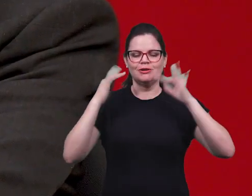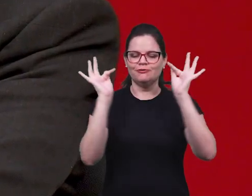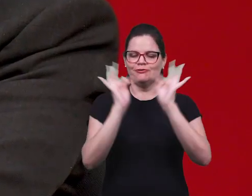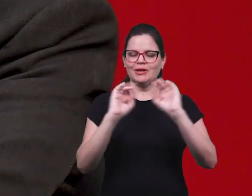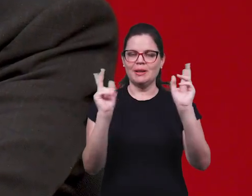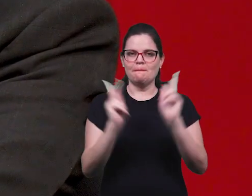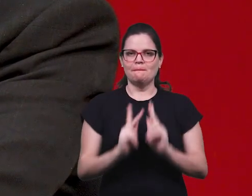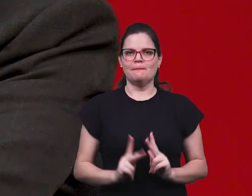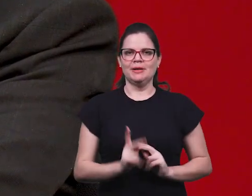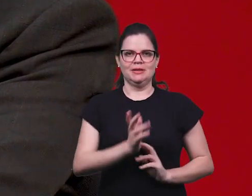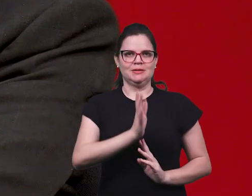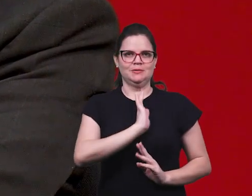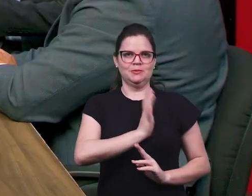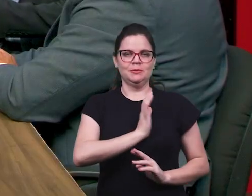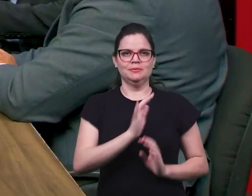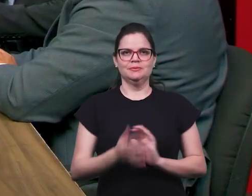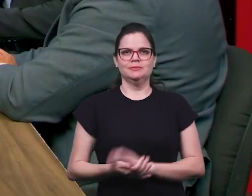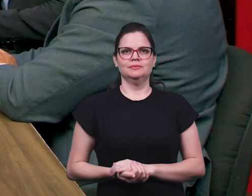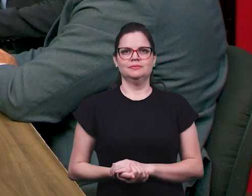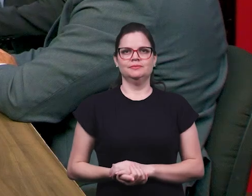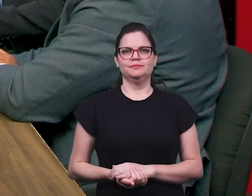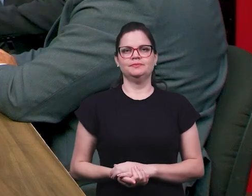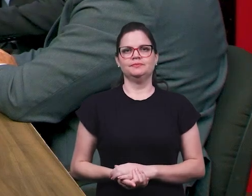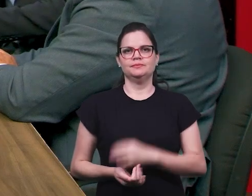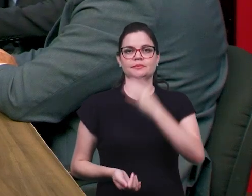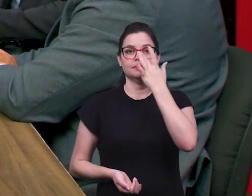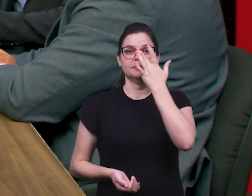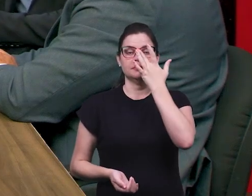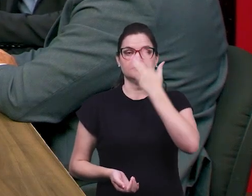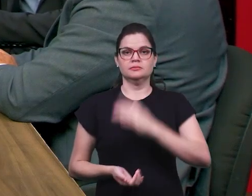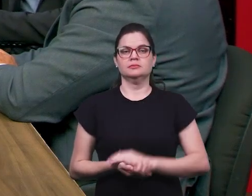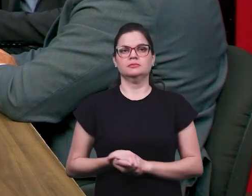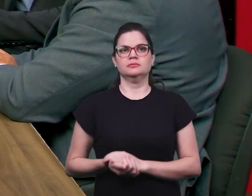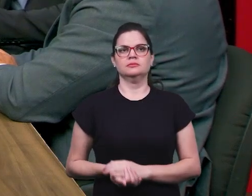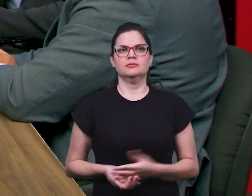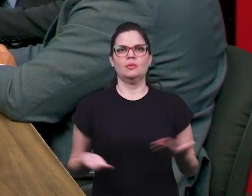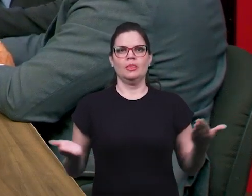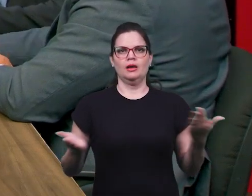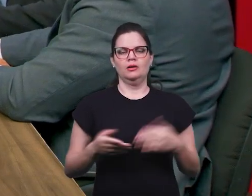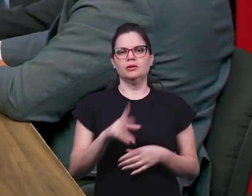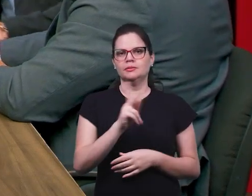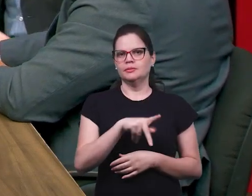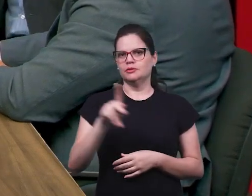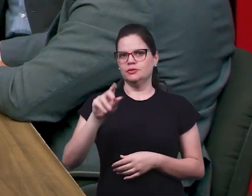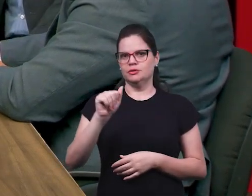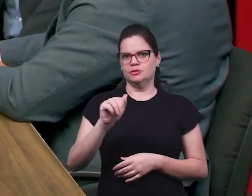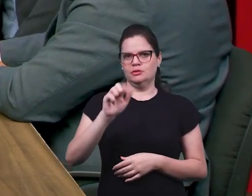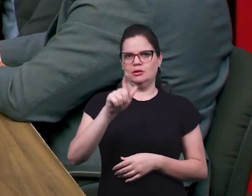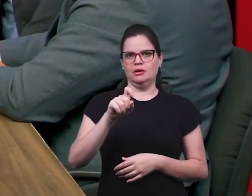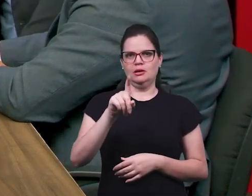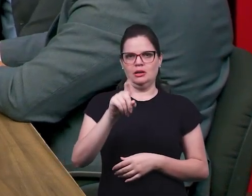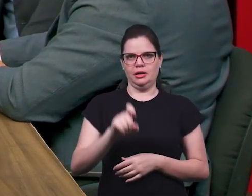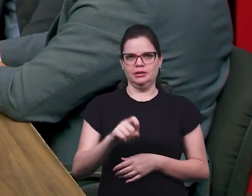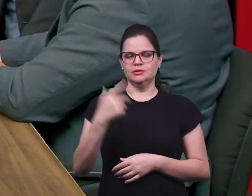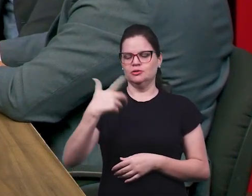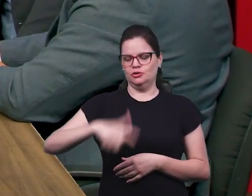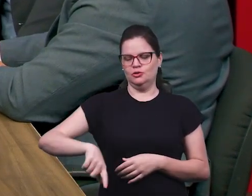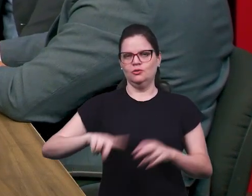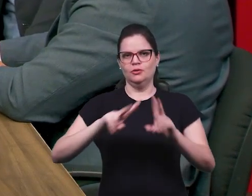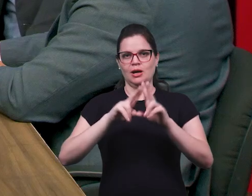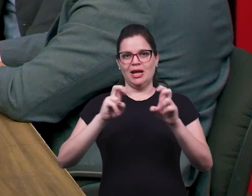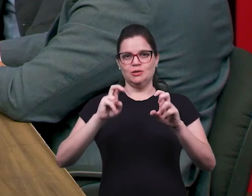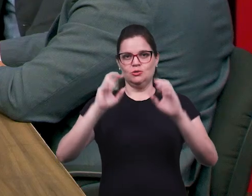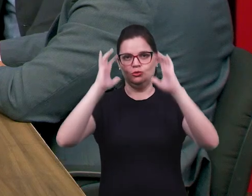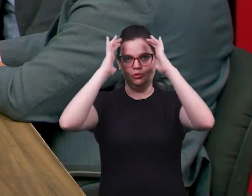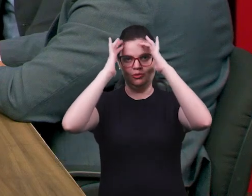nosso coração, né? E voltando aqui então para o professor Alex, de volta ao cérebro